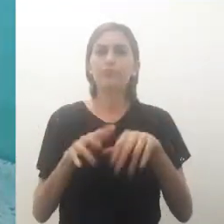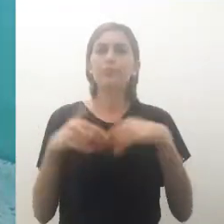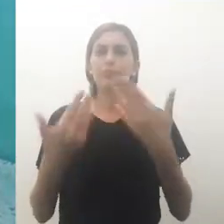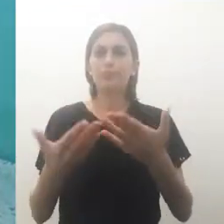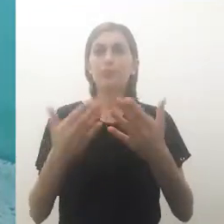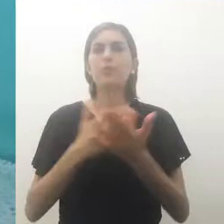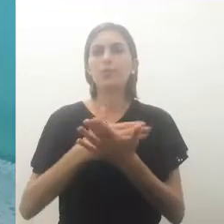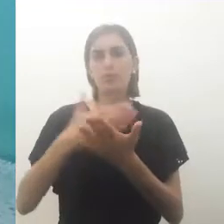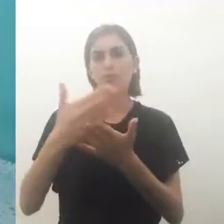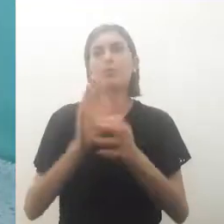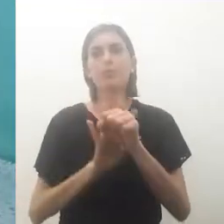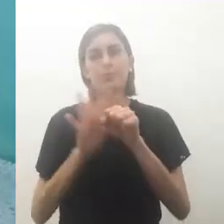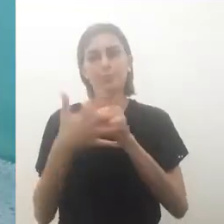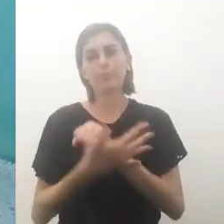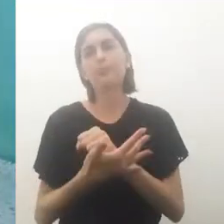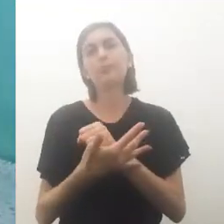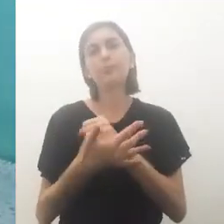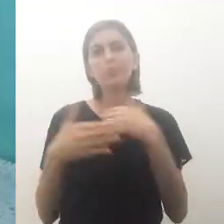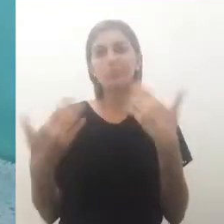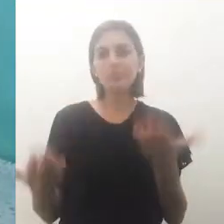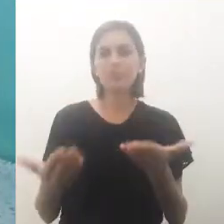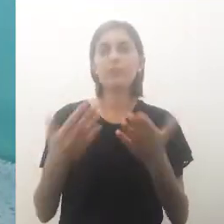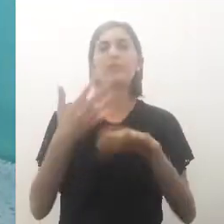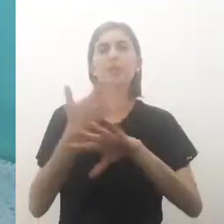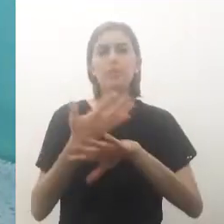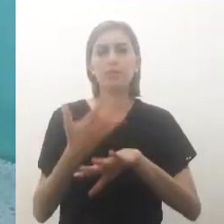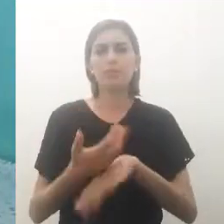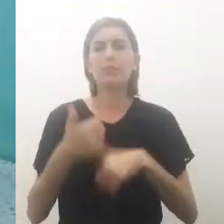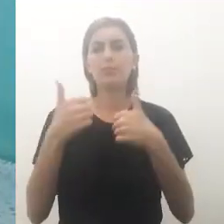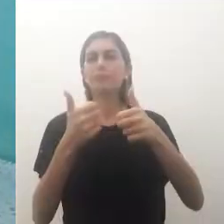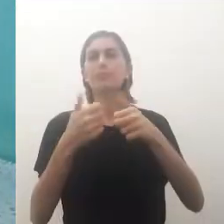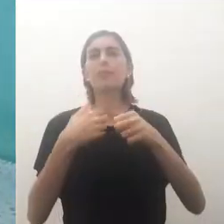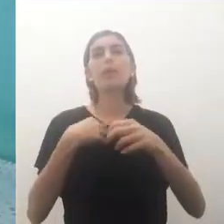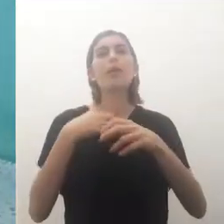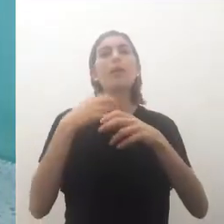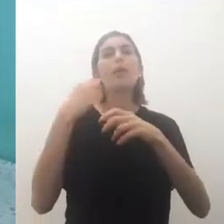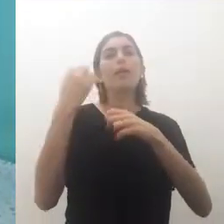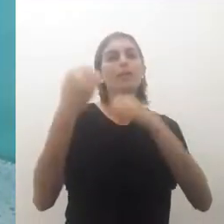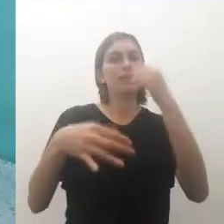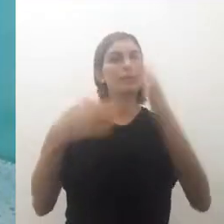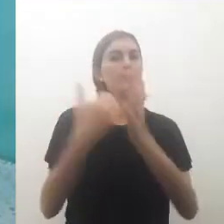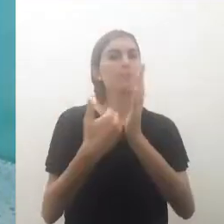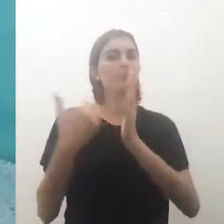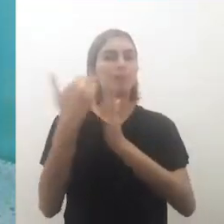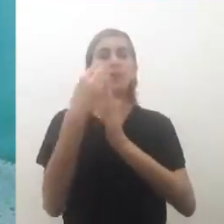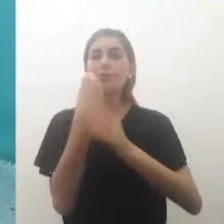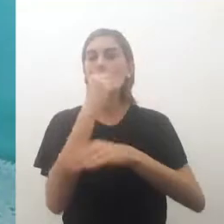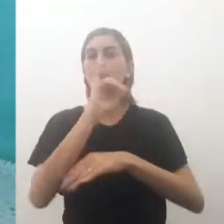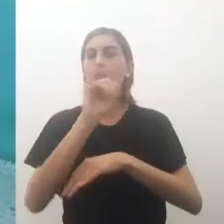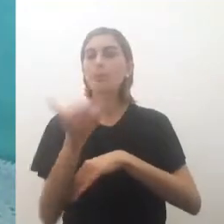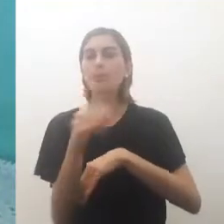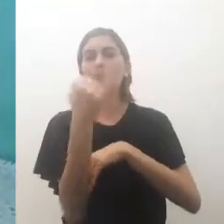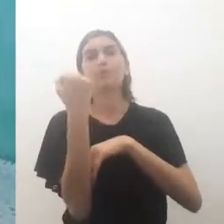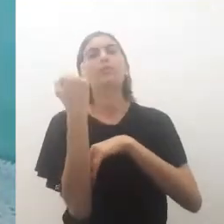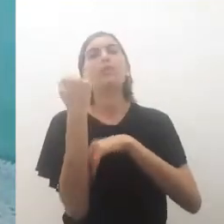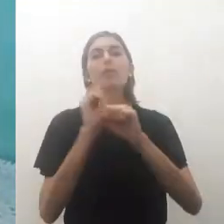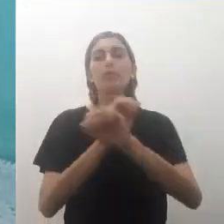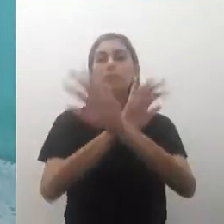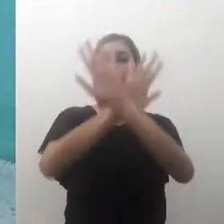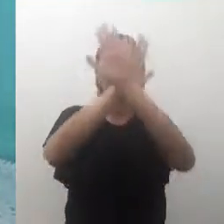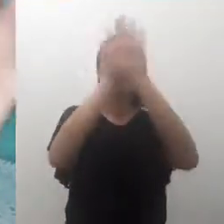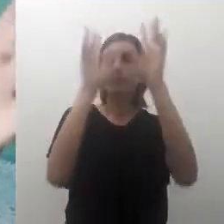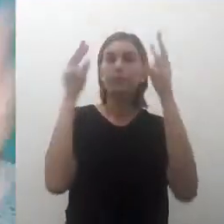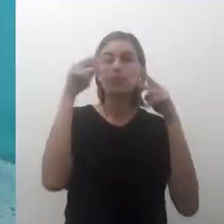desde o início do Covid-19. Então essa disciplina é muito bacana nesse sentido e a leitura do e-book dá mais essa oportunidade para a